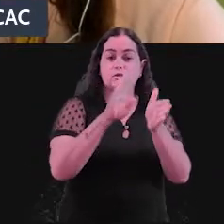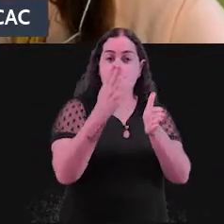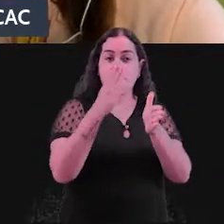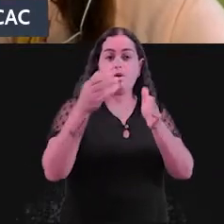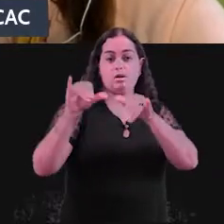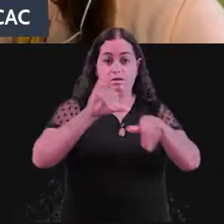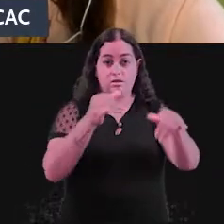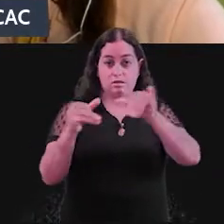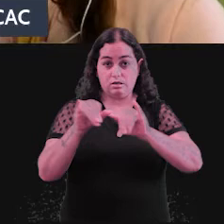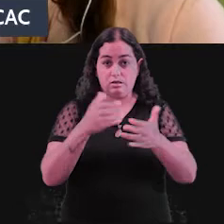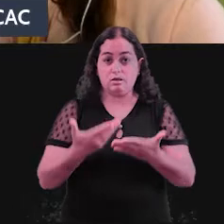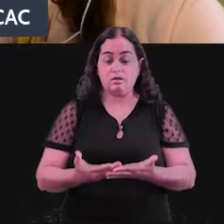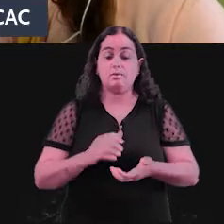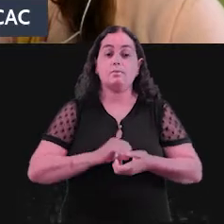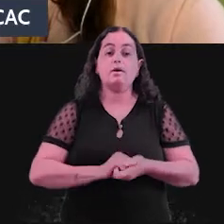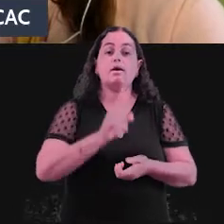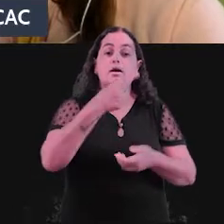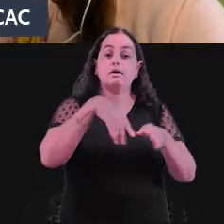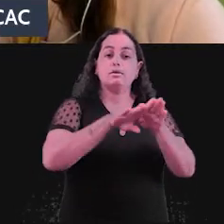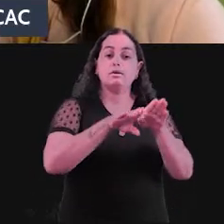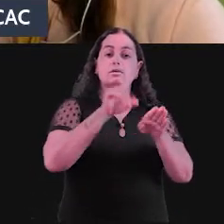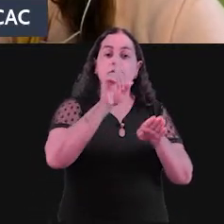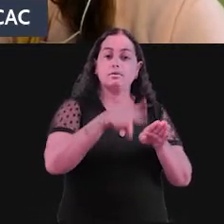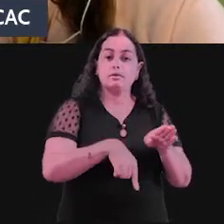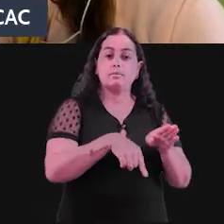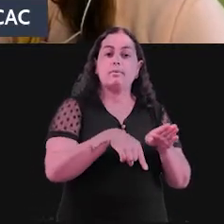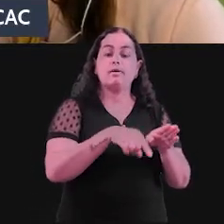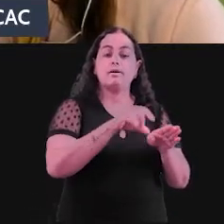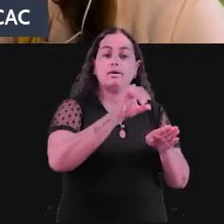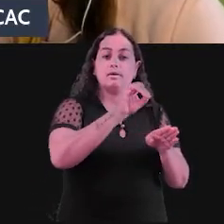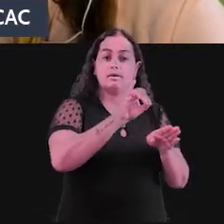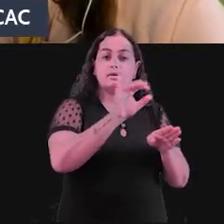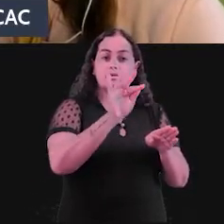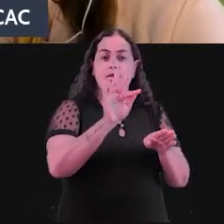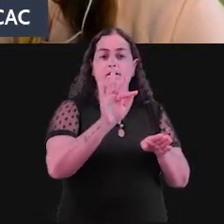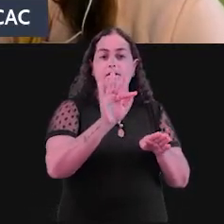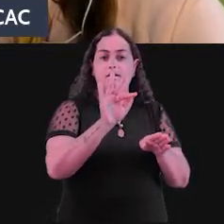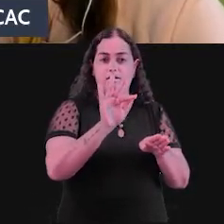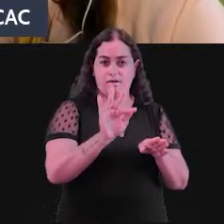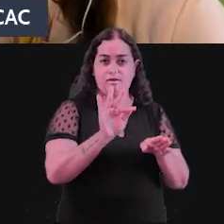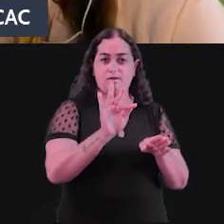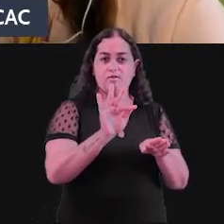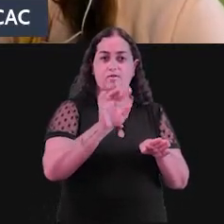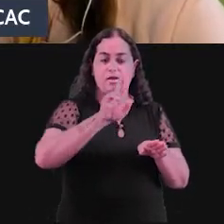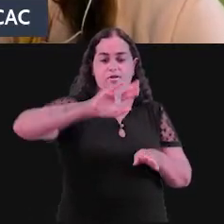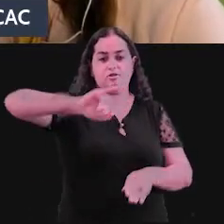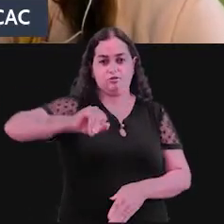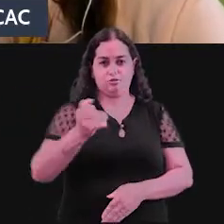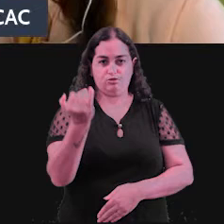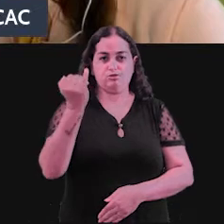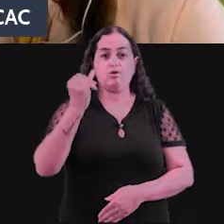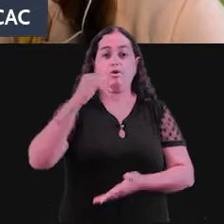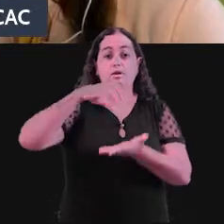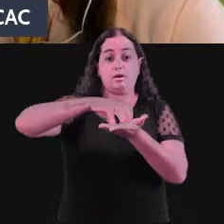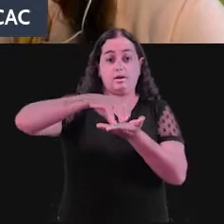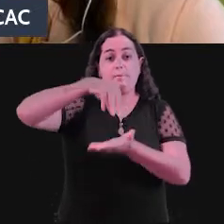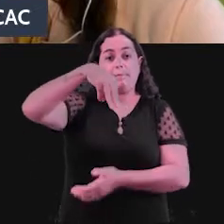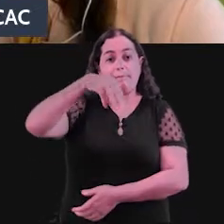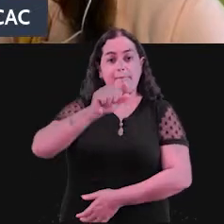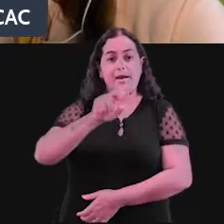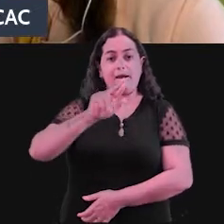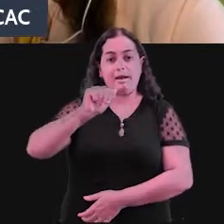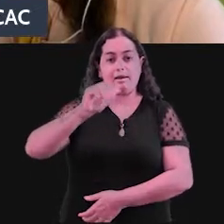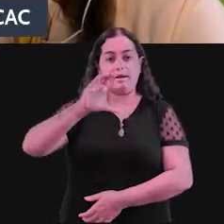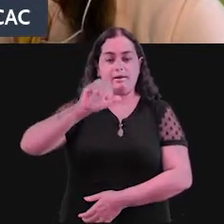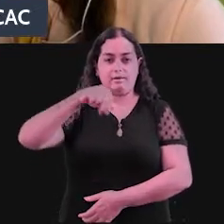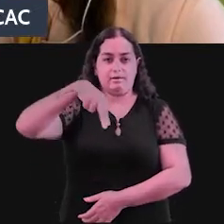em Biologia e Química, do Instituto Federal de Educação, Ciência e Tecnologia, IFRJ, Campus